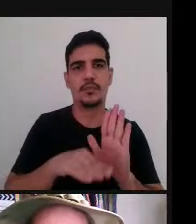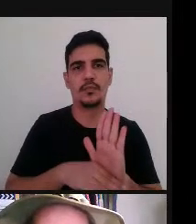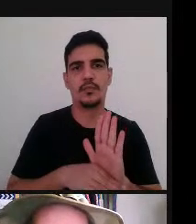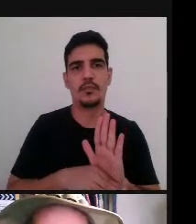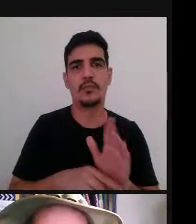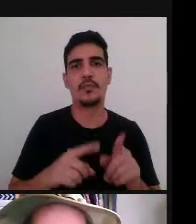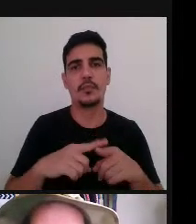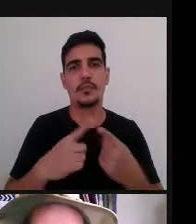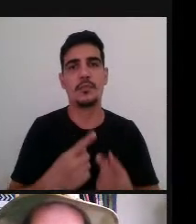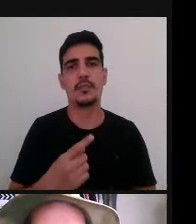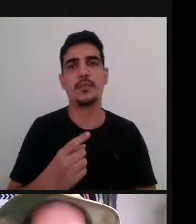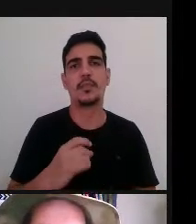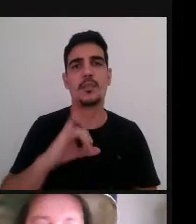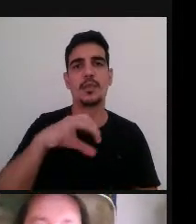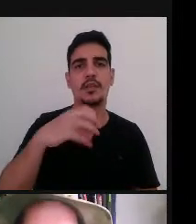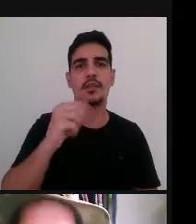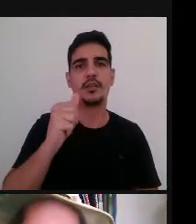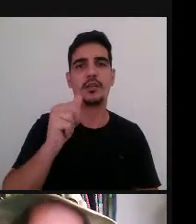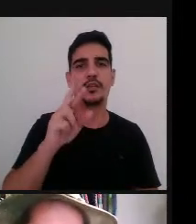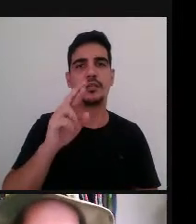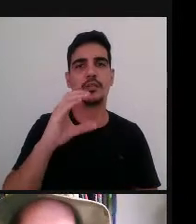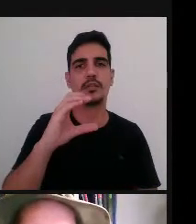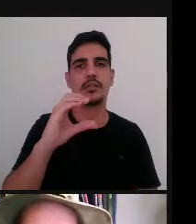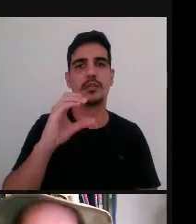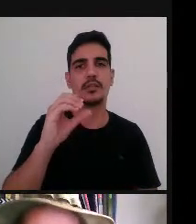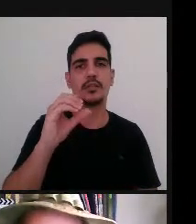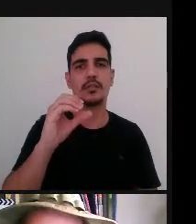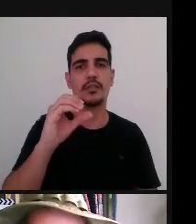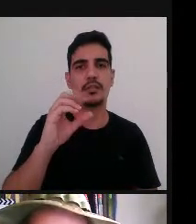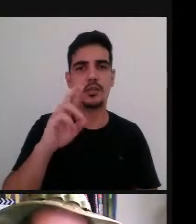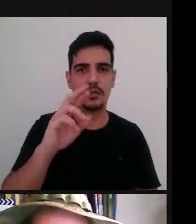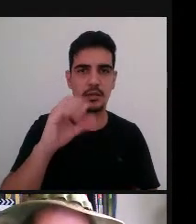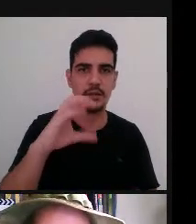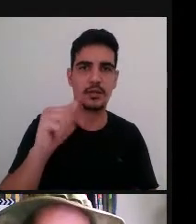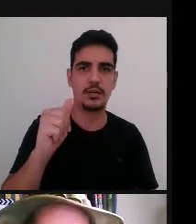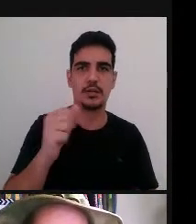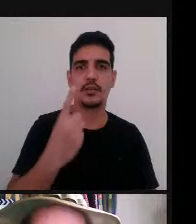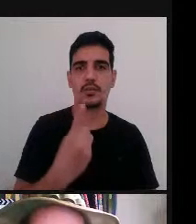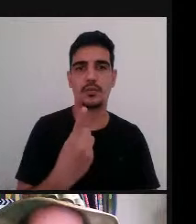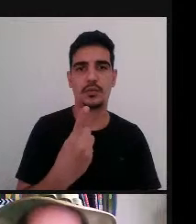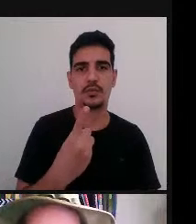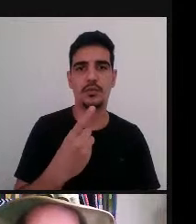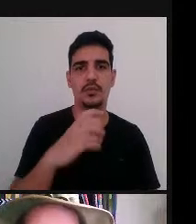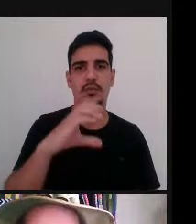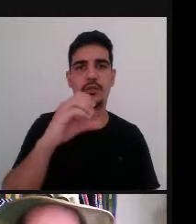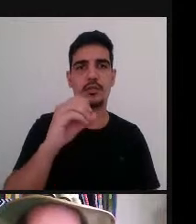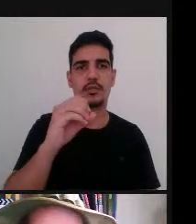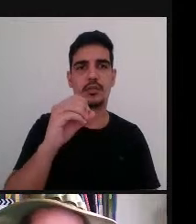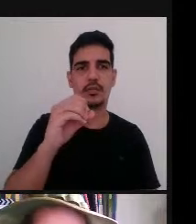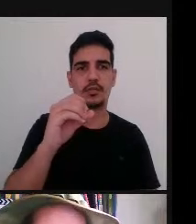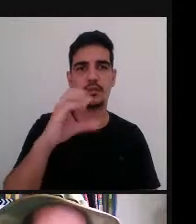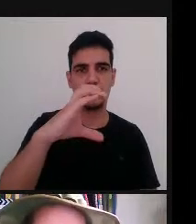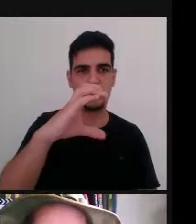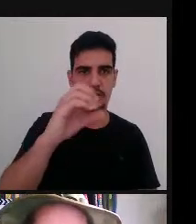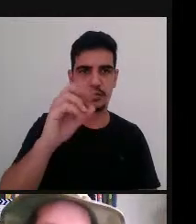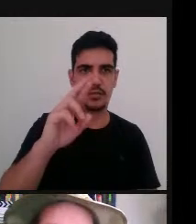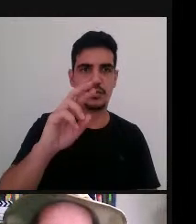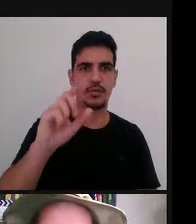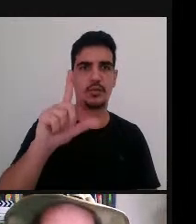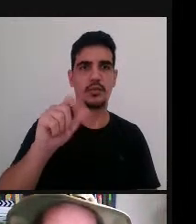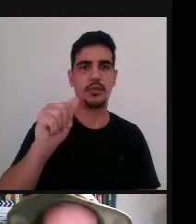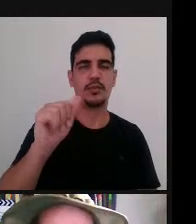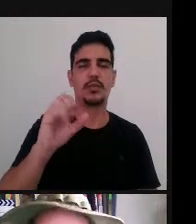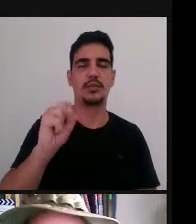né, e jararaca nós temos aí mais ou menos umas 30, 28, 30, e já as cobras corais, 33. É,